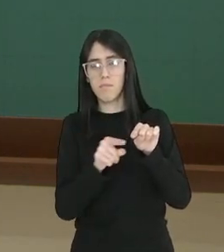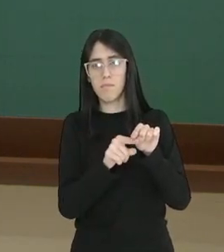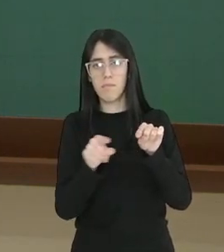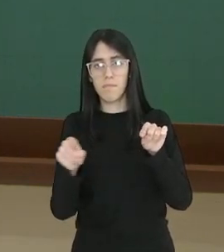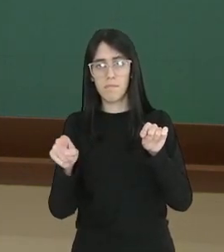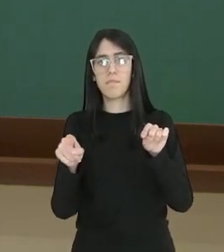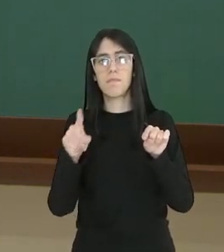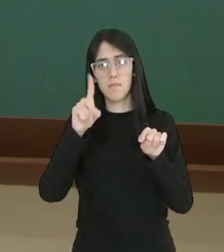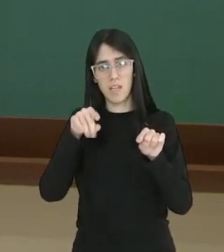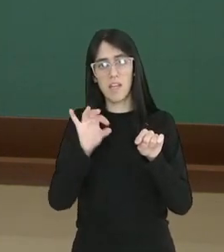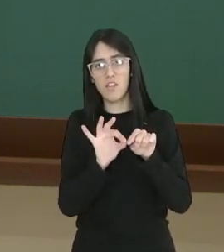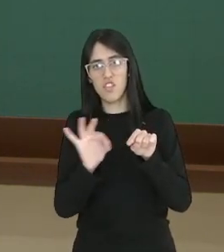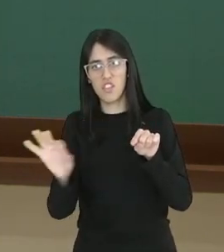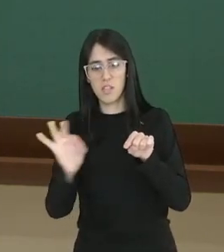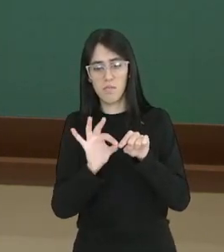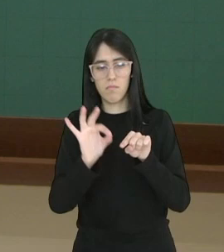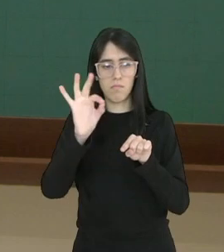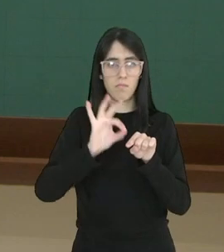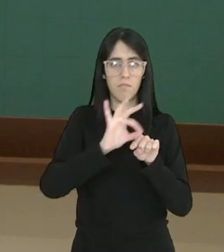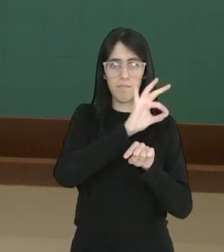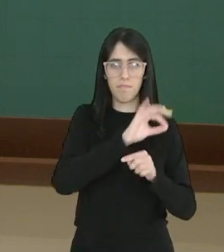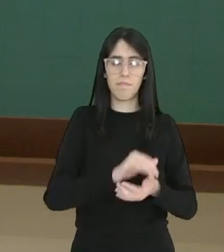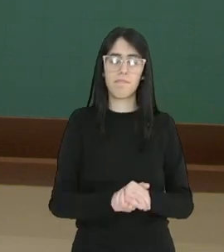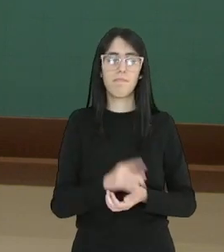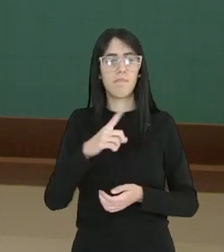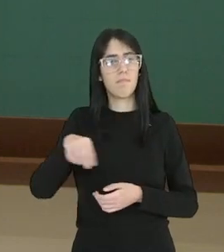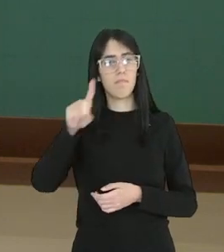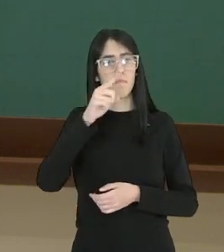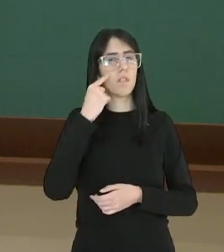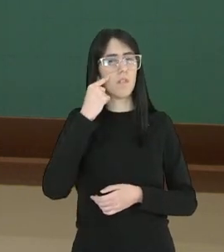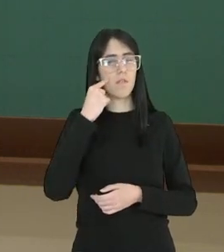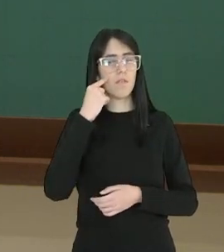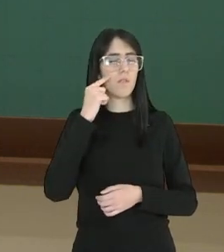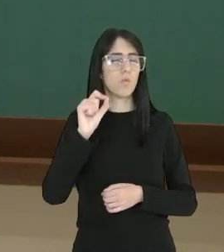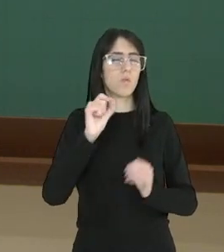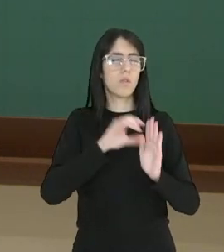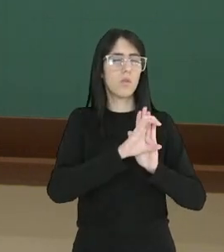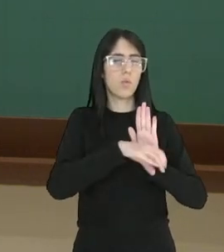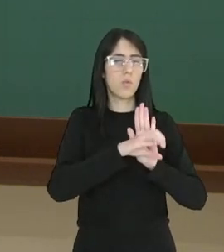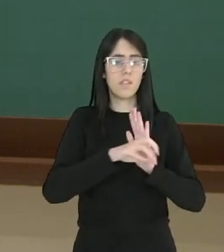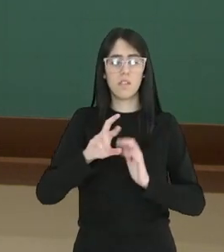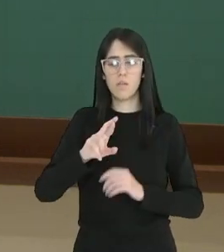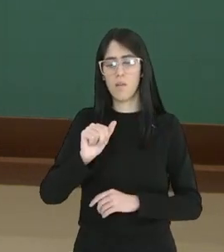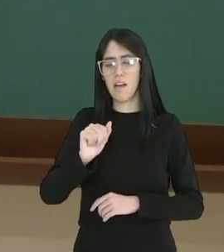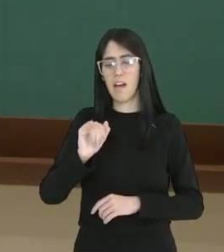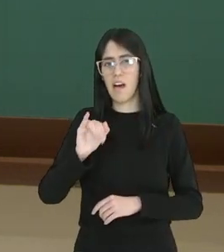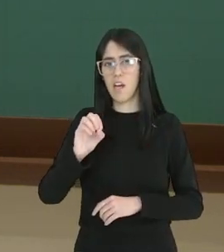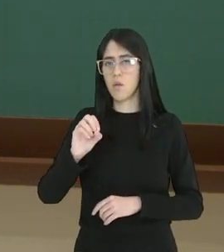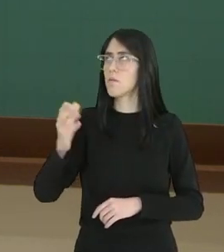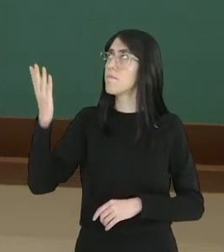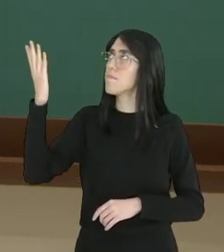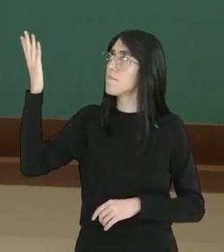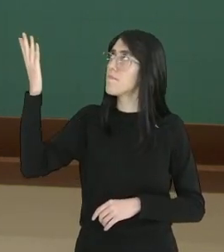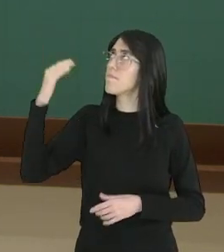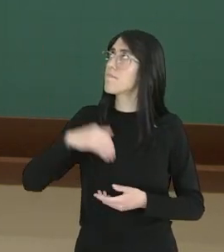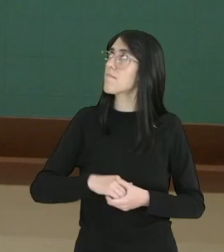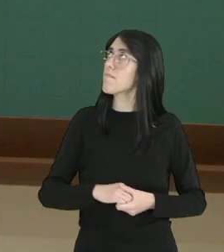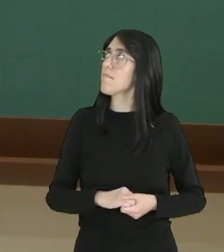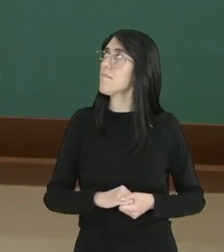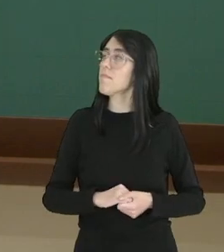extremidade da circunferência. Então vejam qual é a definição de raio no slide.